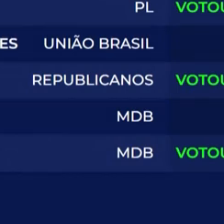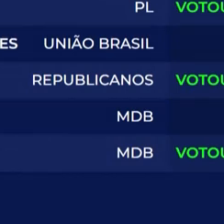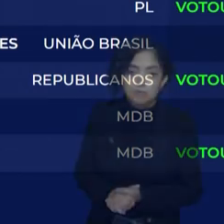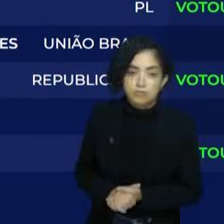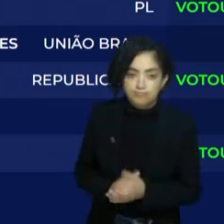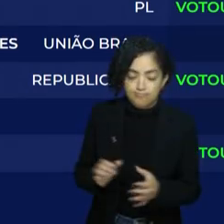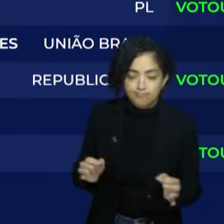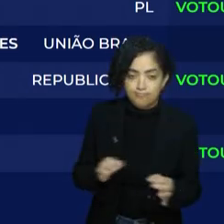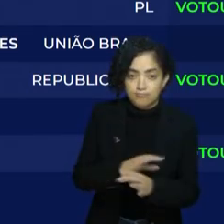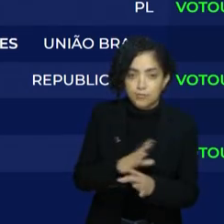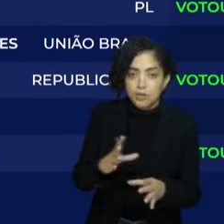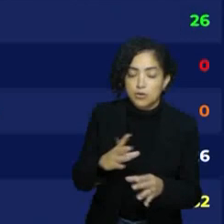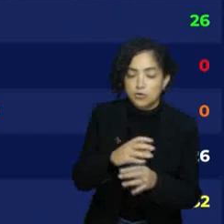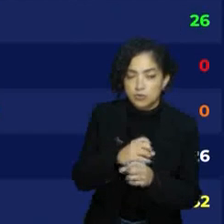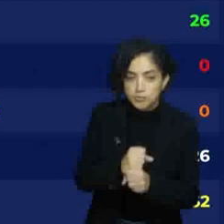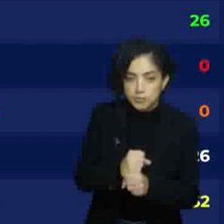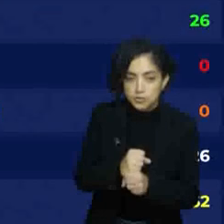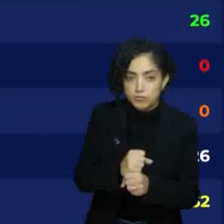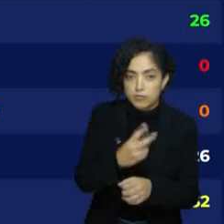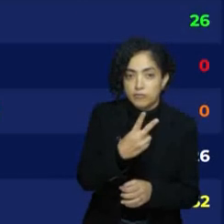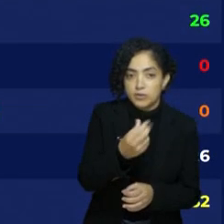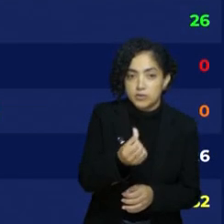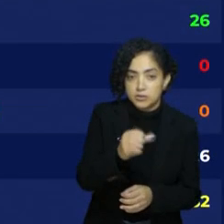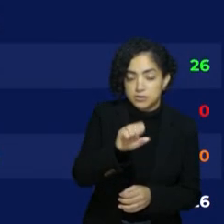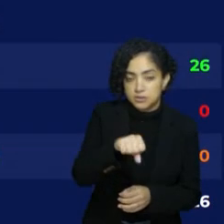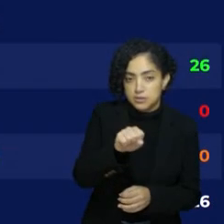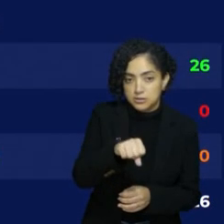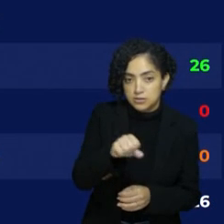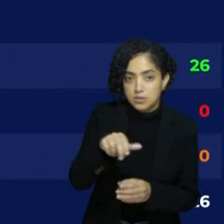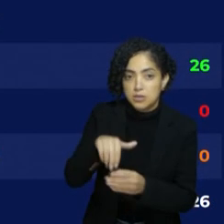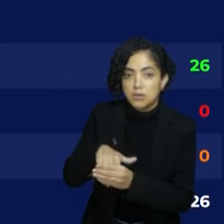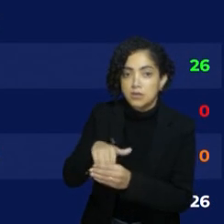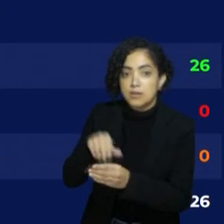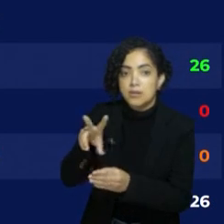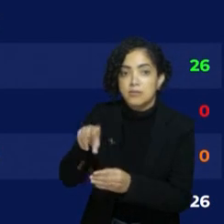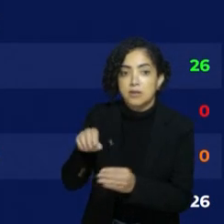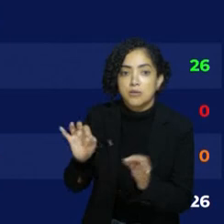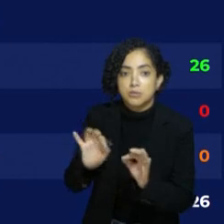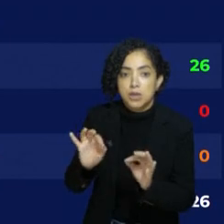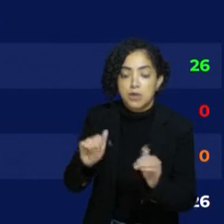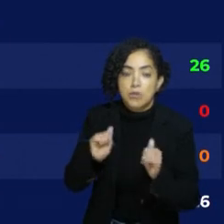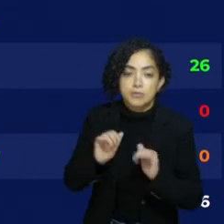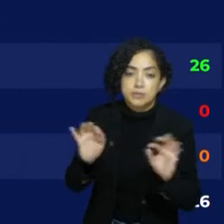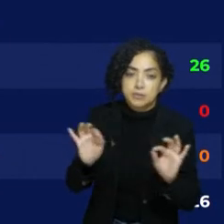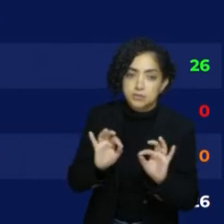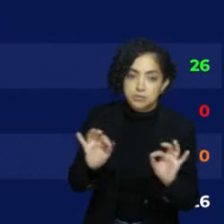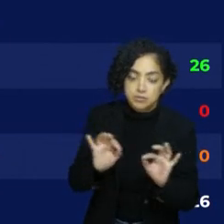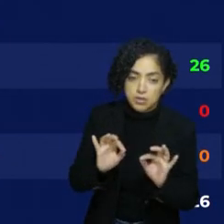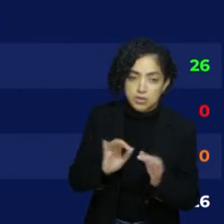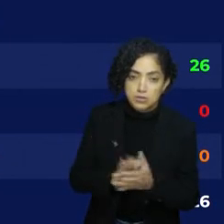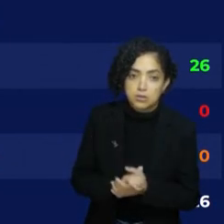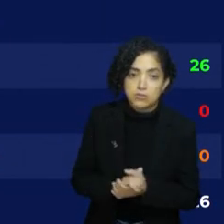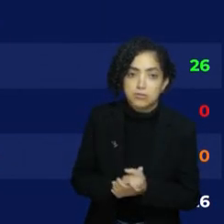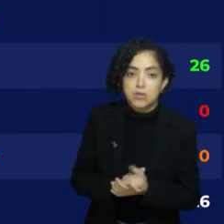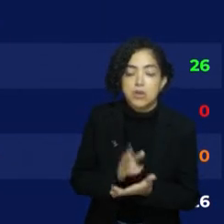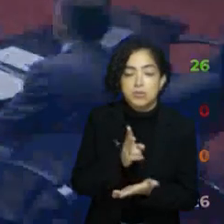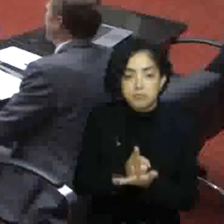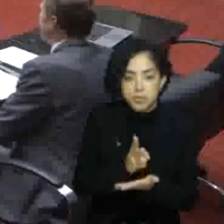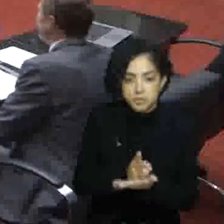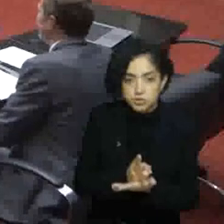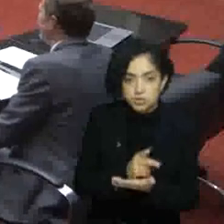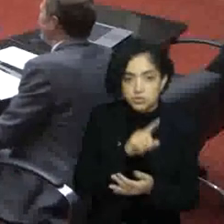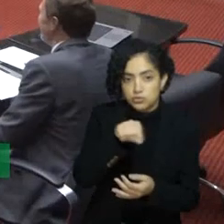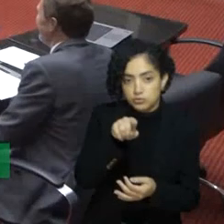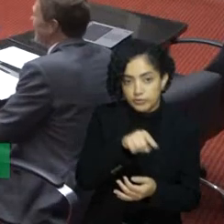Cerrada a votação, colho o resultado. 26 votos sim, nenhum voto não, nenhuma abstenção. Está mantido o